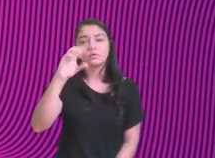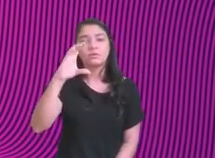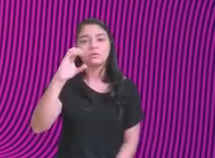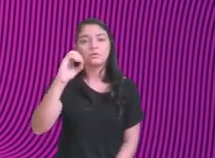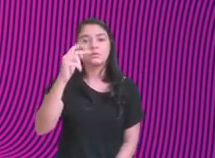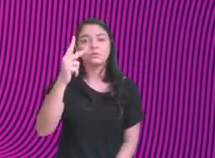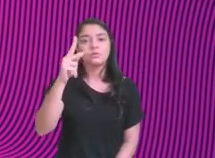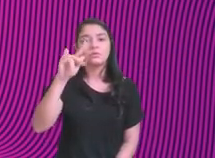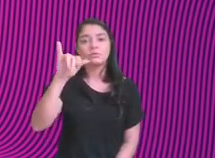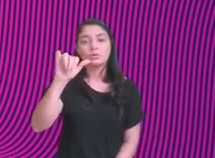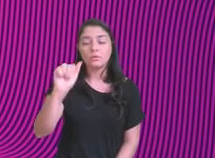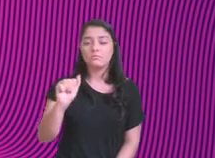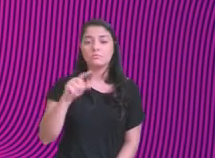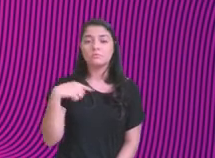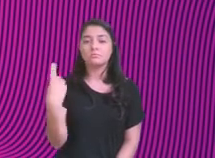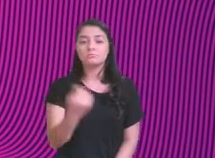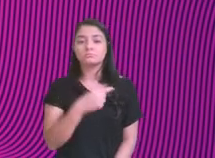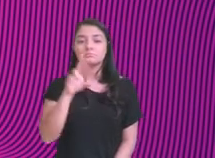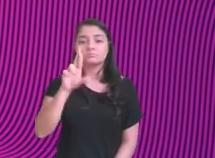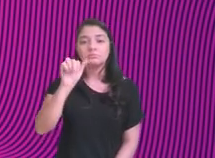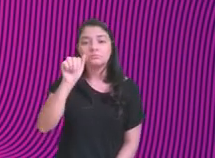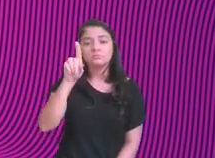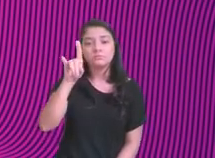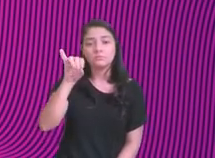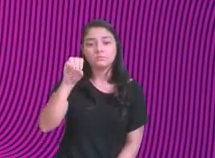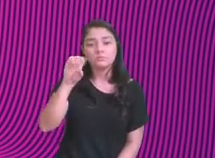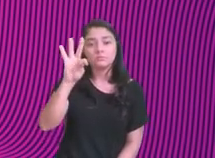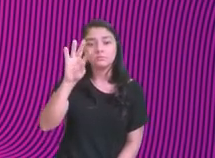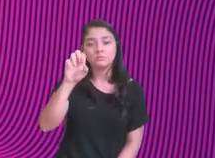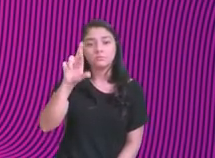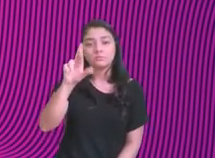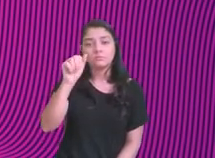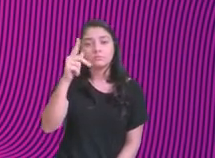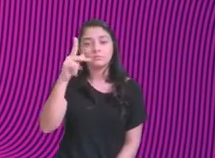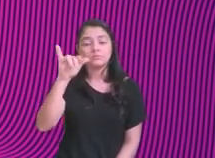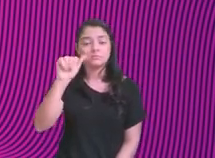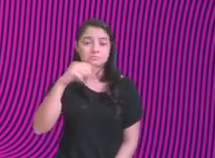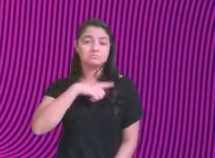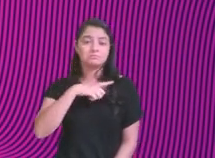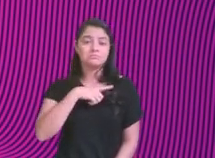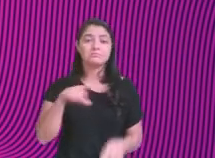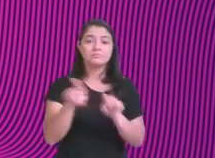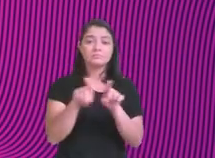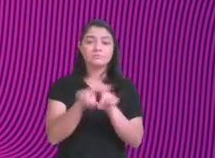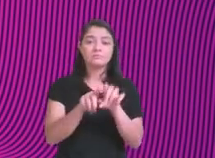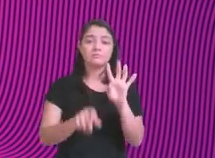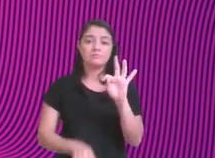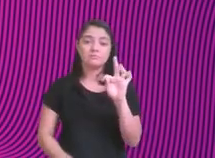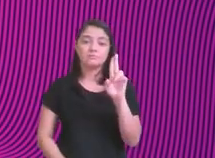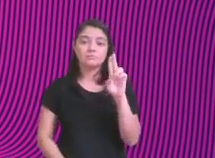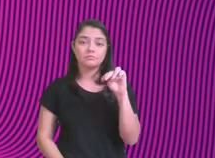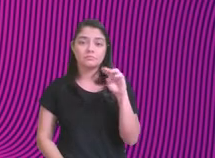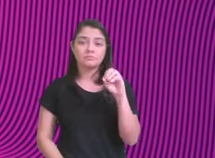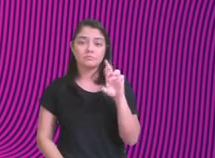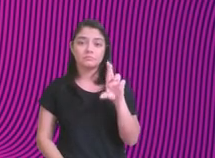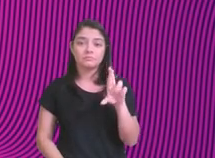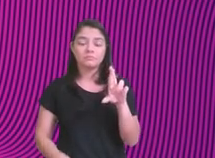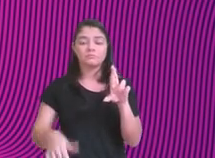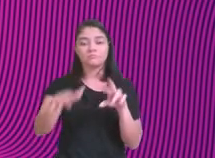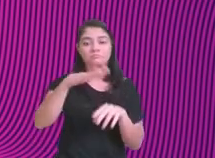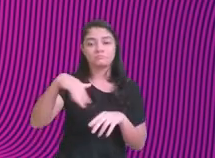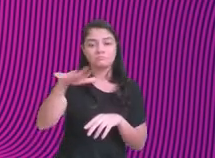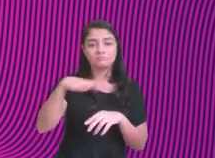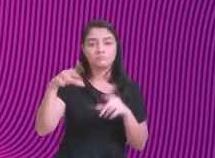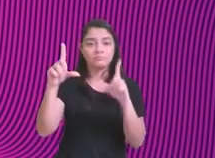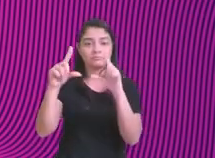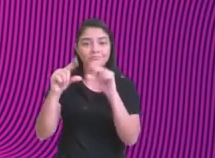com radioterapia, índice de massa corpórea acima de 30 e tumores de reto médio inferior, onde nós sabemos que a